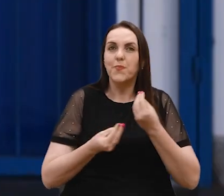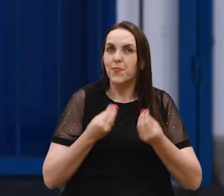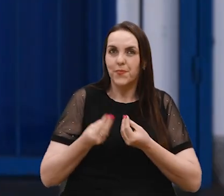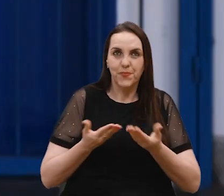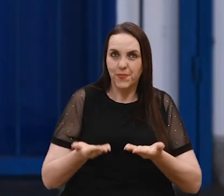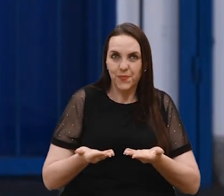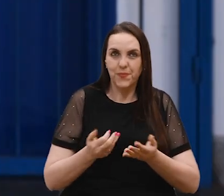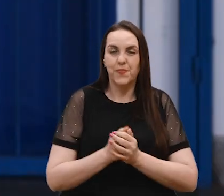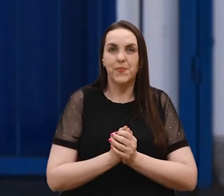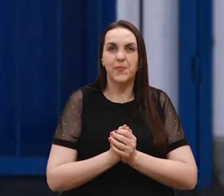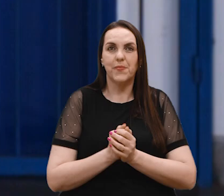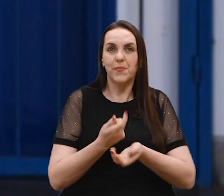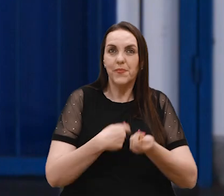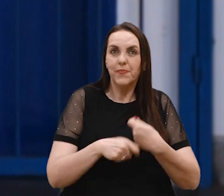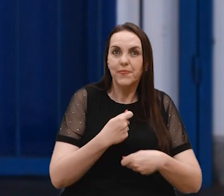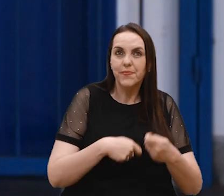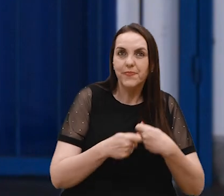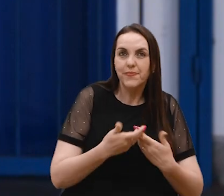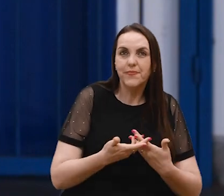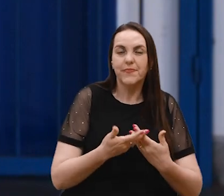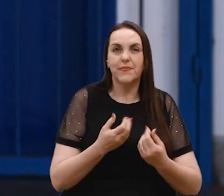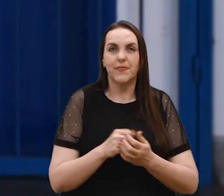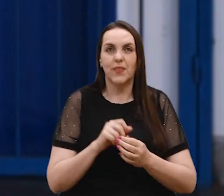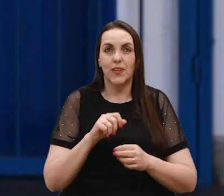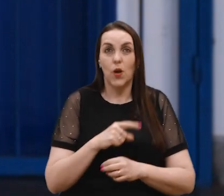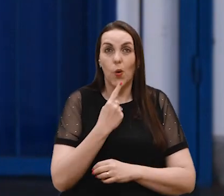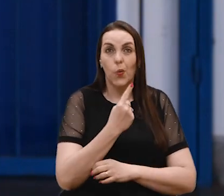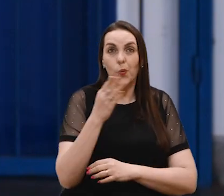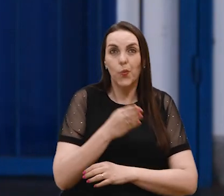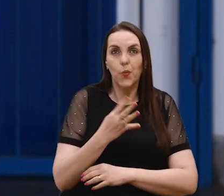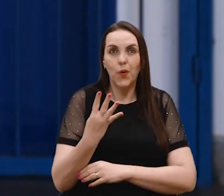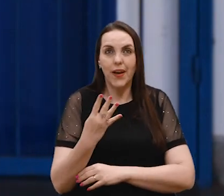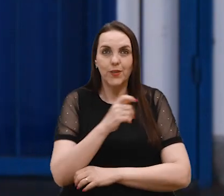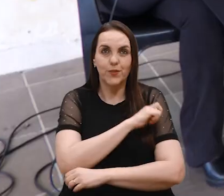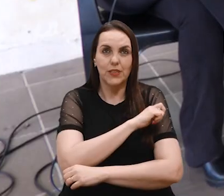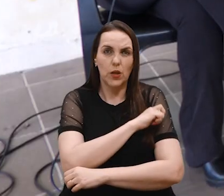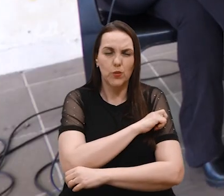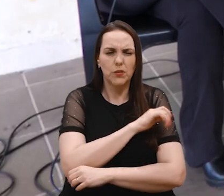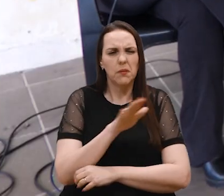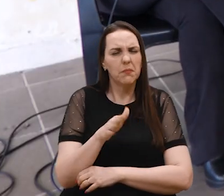está sendo administrar com 1/4 dos estudantes, né, cerca de 90